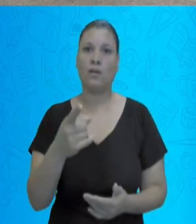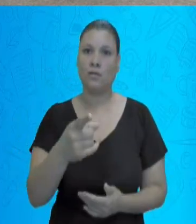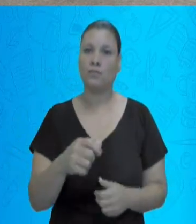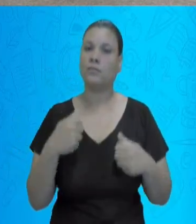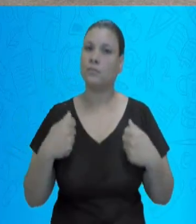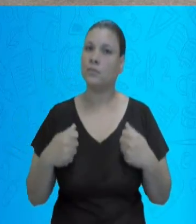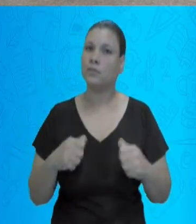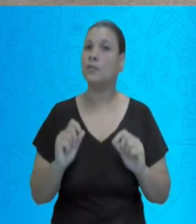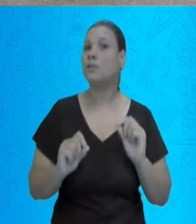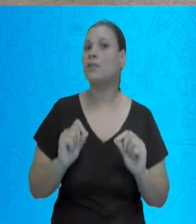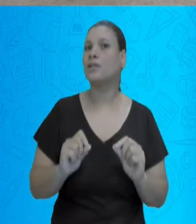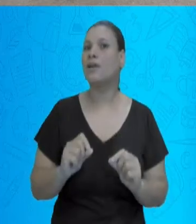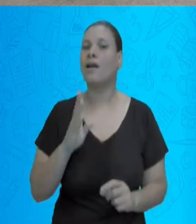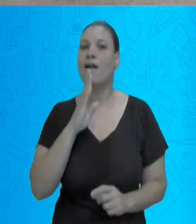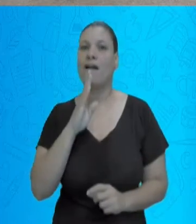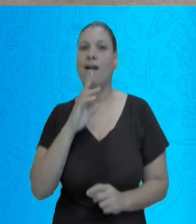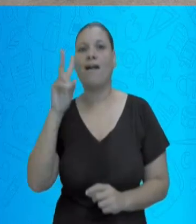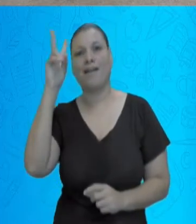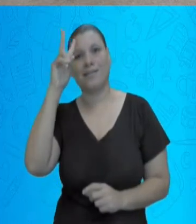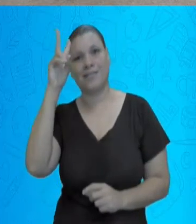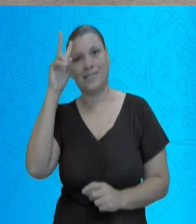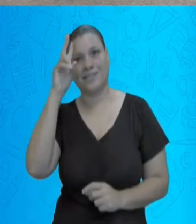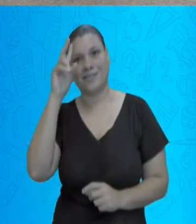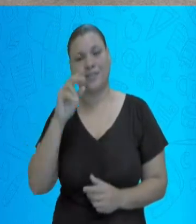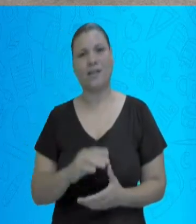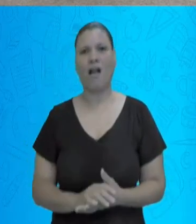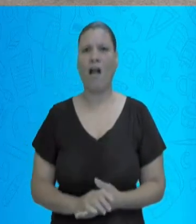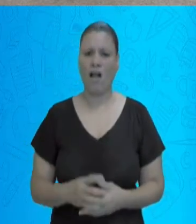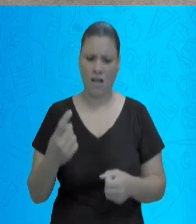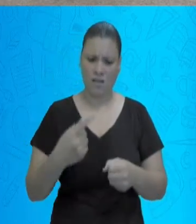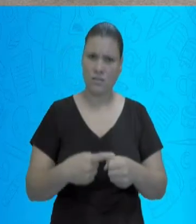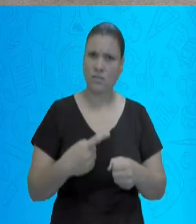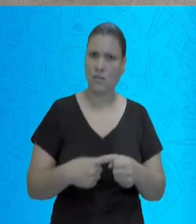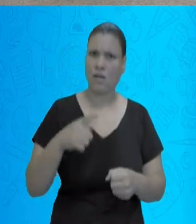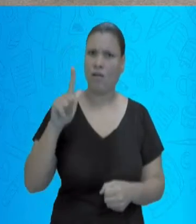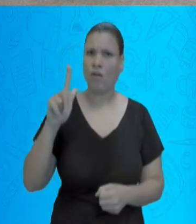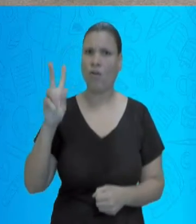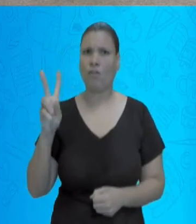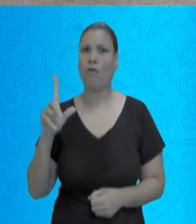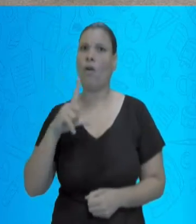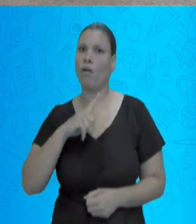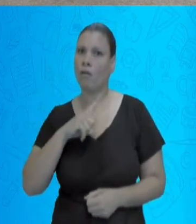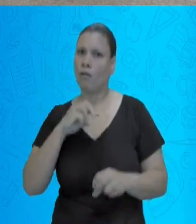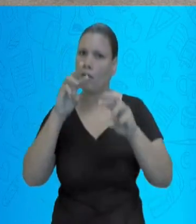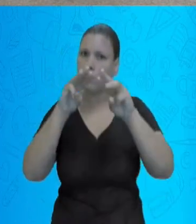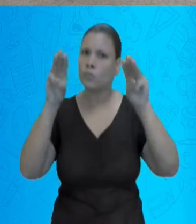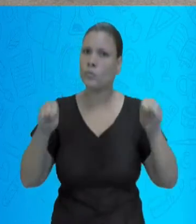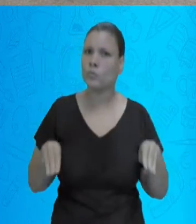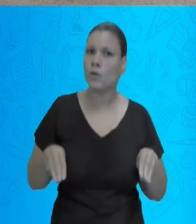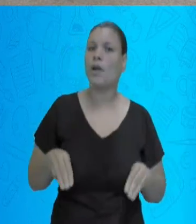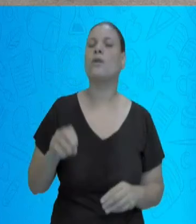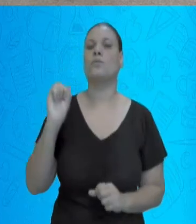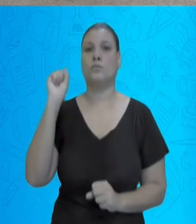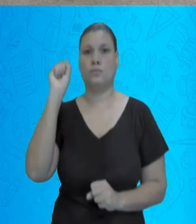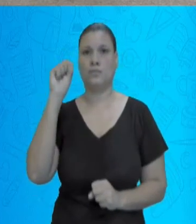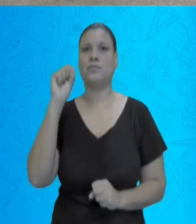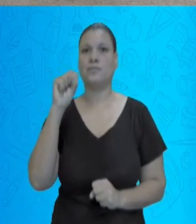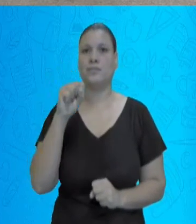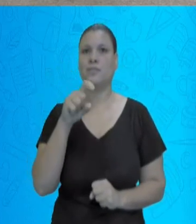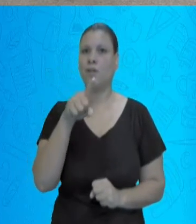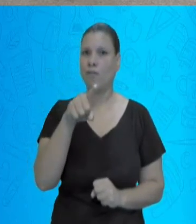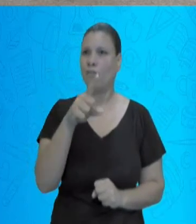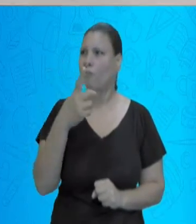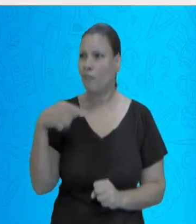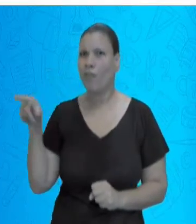nossa cidade o Museu de Governador Valadares. Quem aí conhece o Museu de Governador Valadares? Quem já foi a este museu?